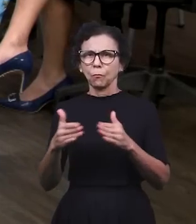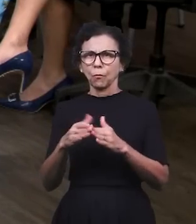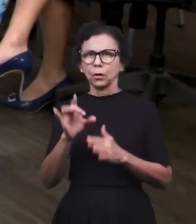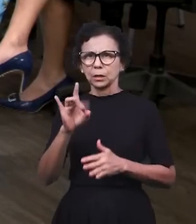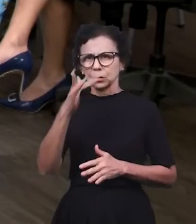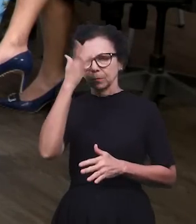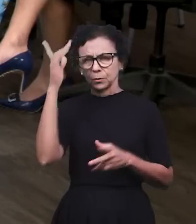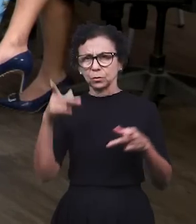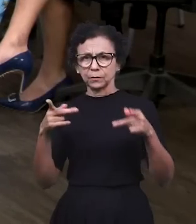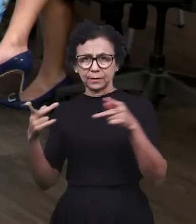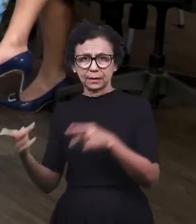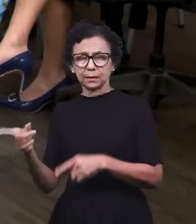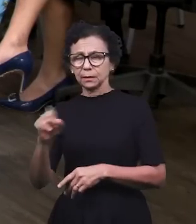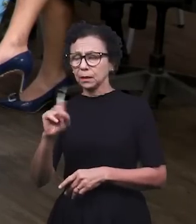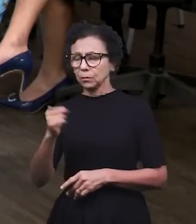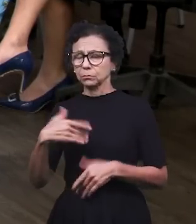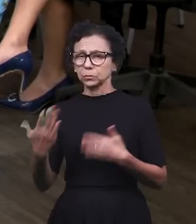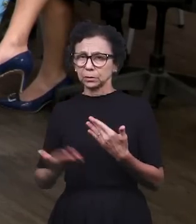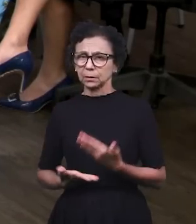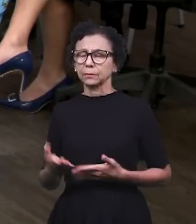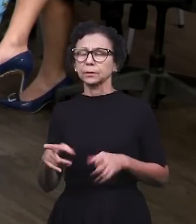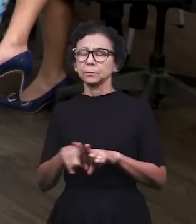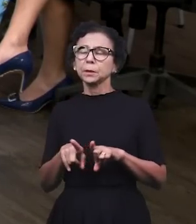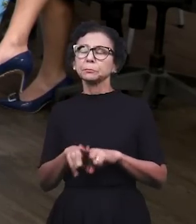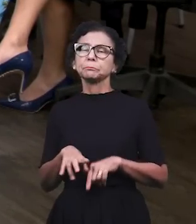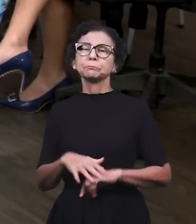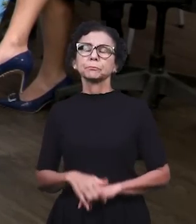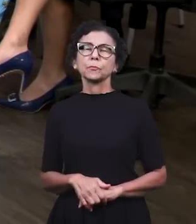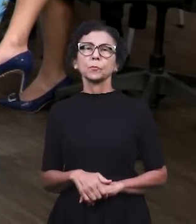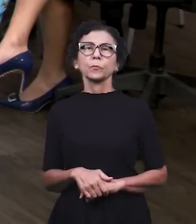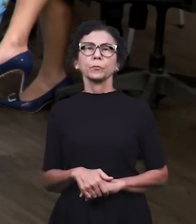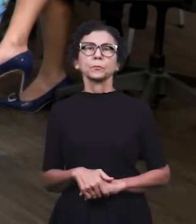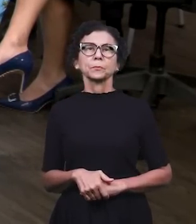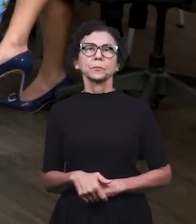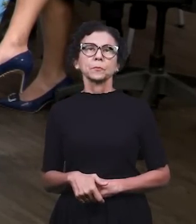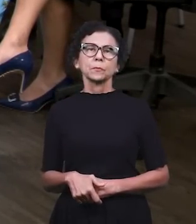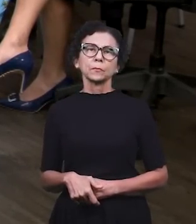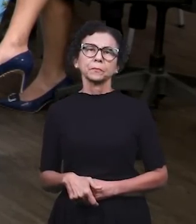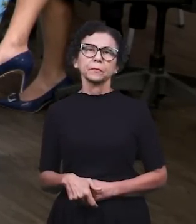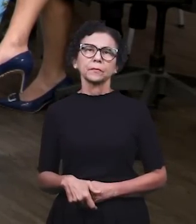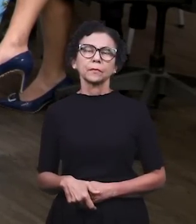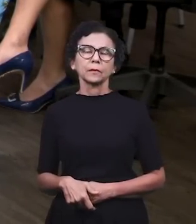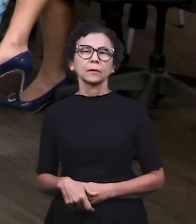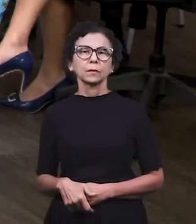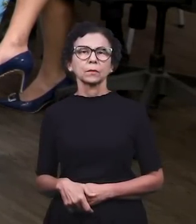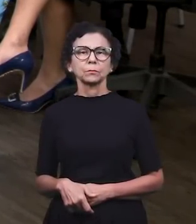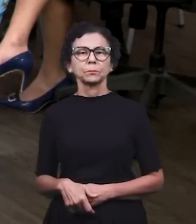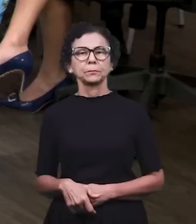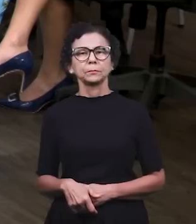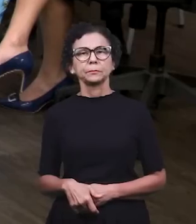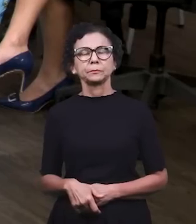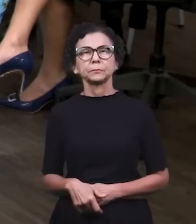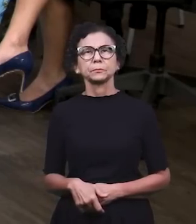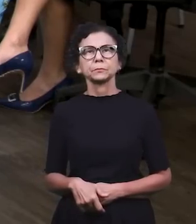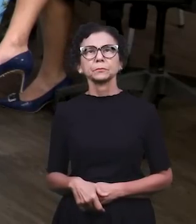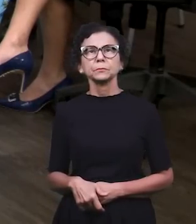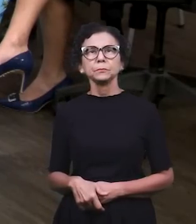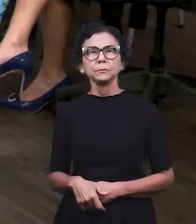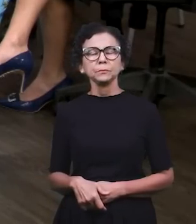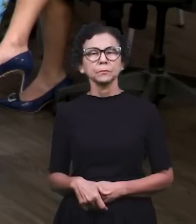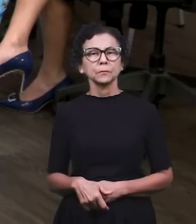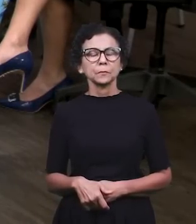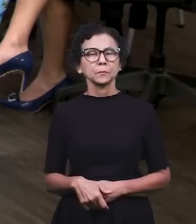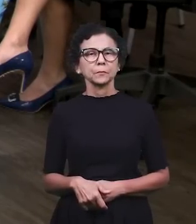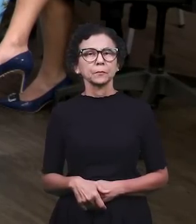Às vezes o senhor mostra exatamente a necessidade de um irmão e que se ele não estiver ali, né, e aí a gente volta àquele tema